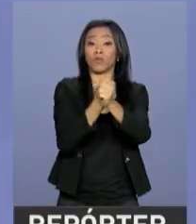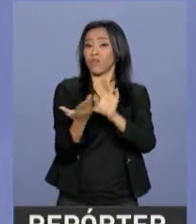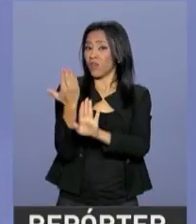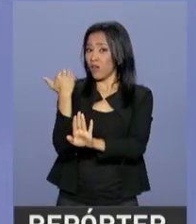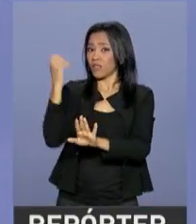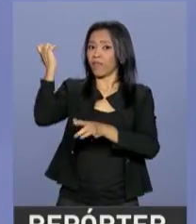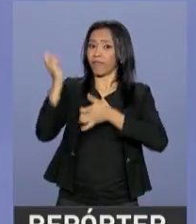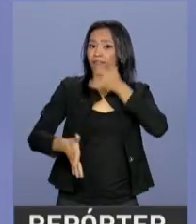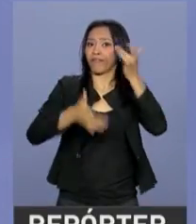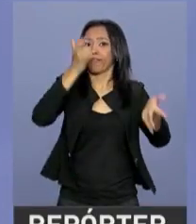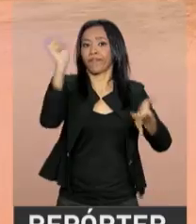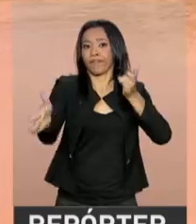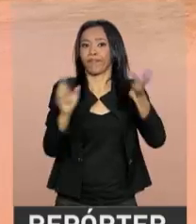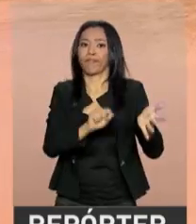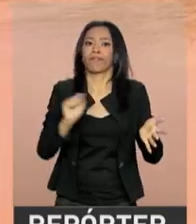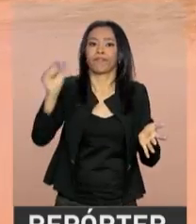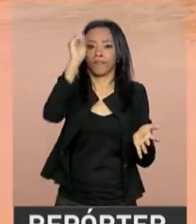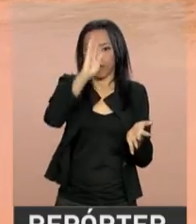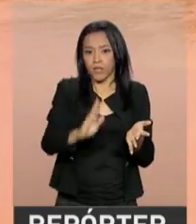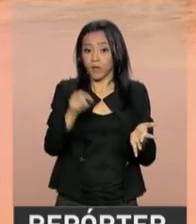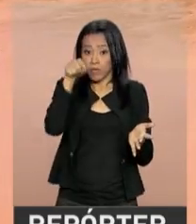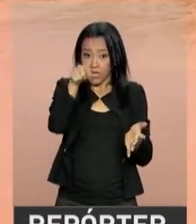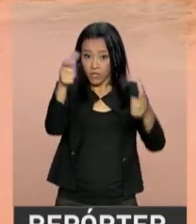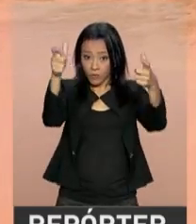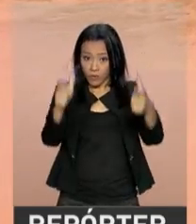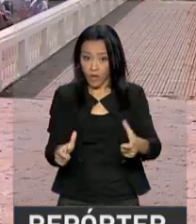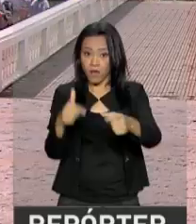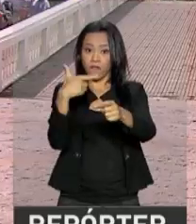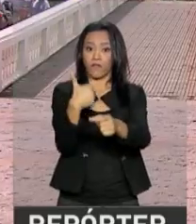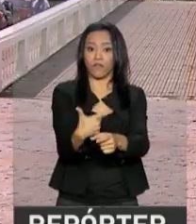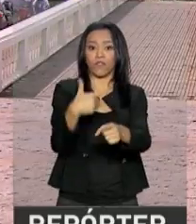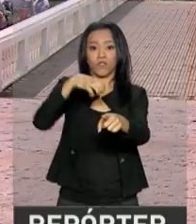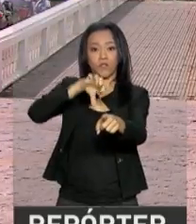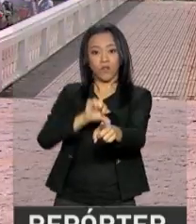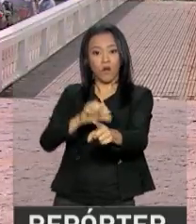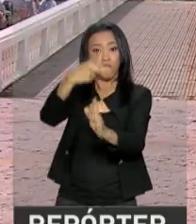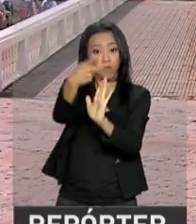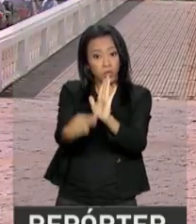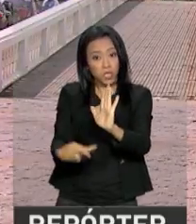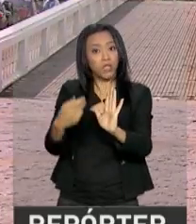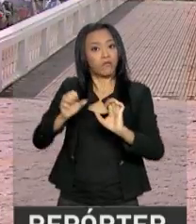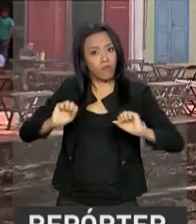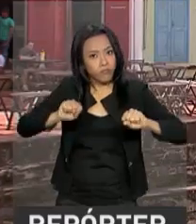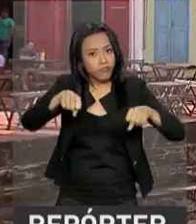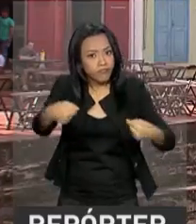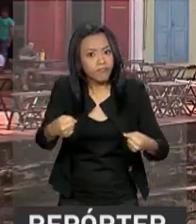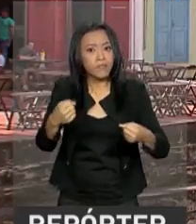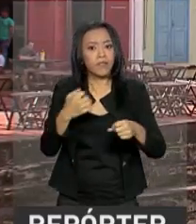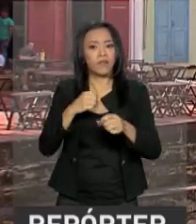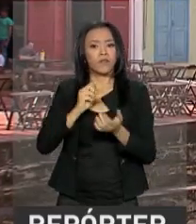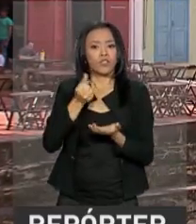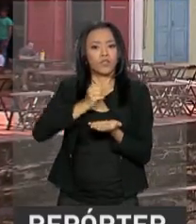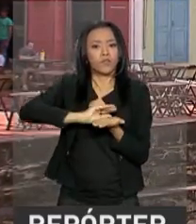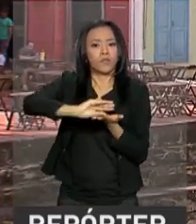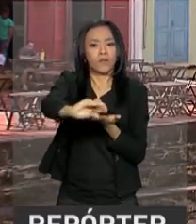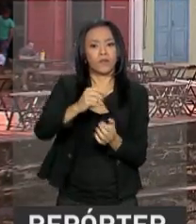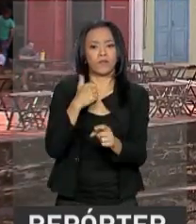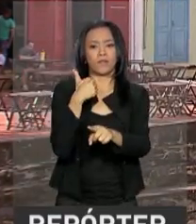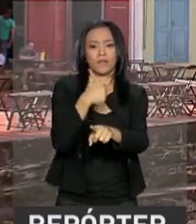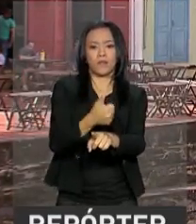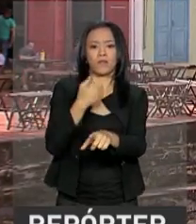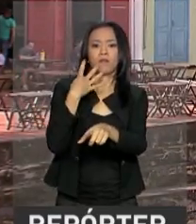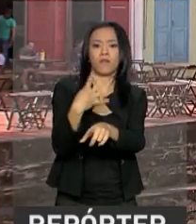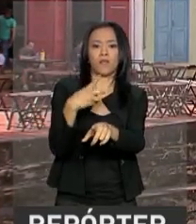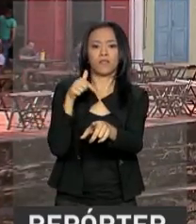no acre o programa avançar contempla 29 projetos com previsão de investimentos de 147 milhões de reais